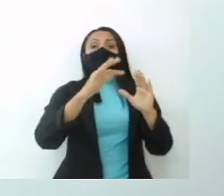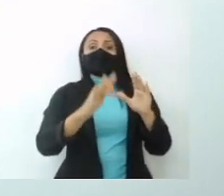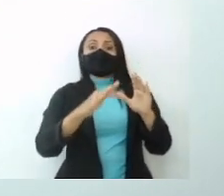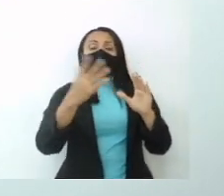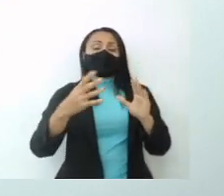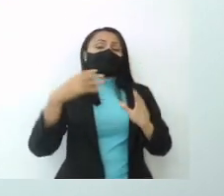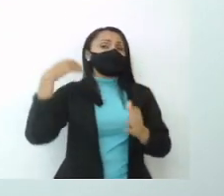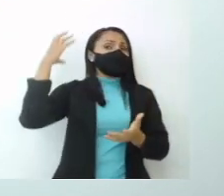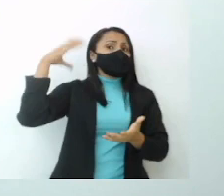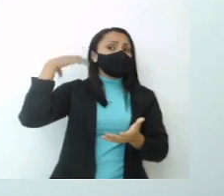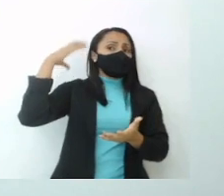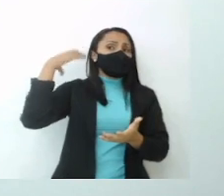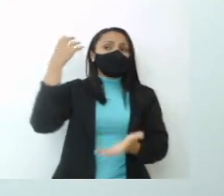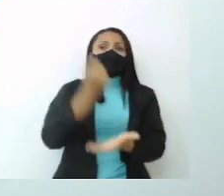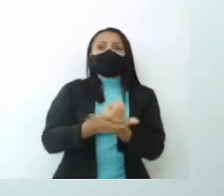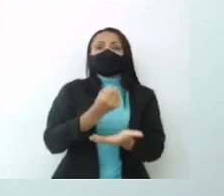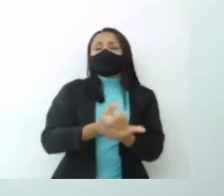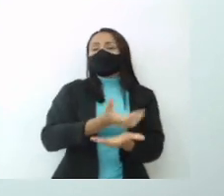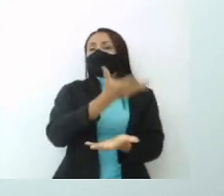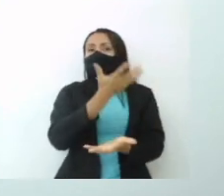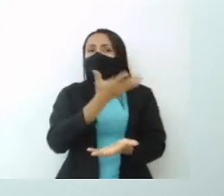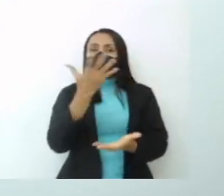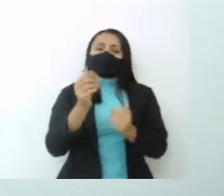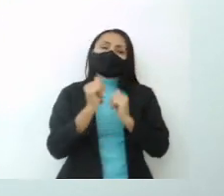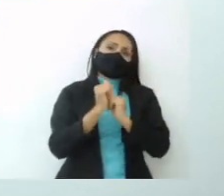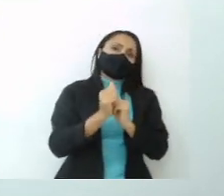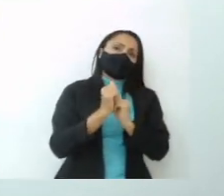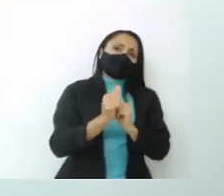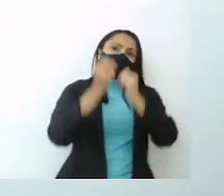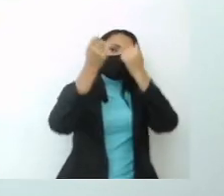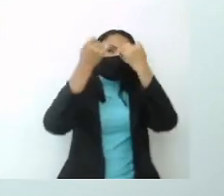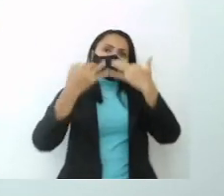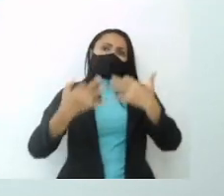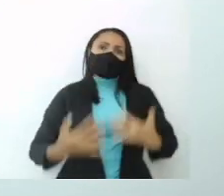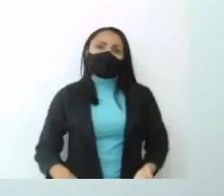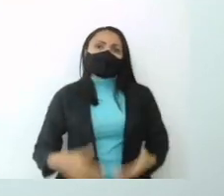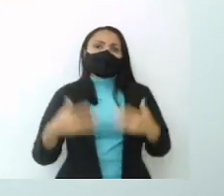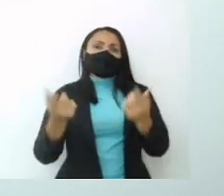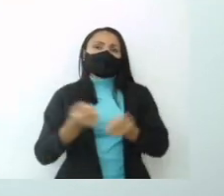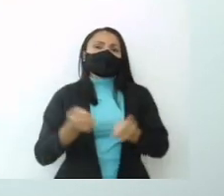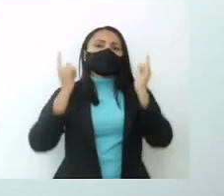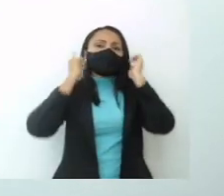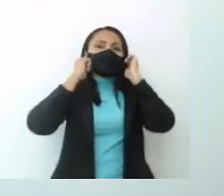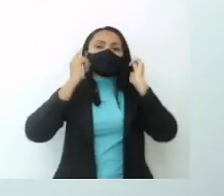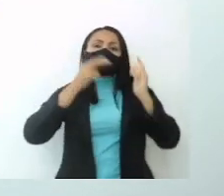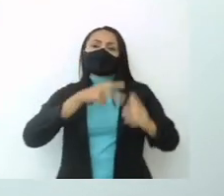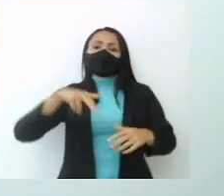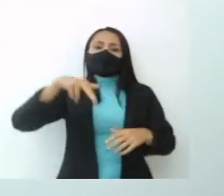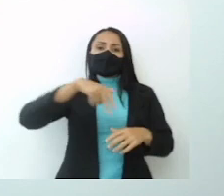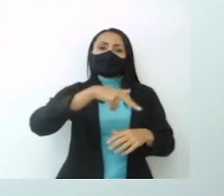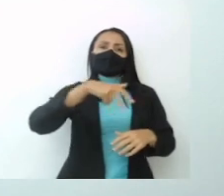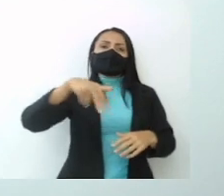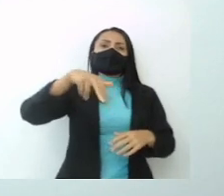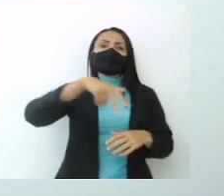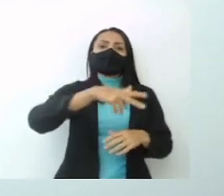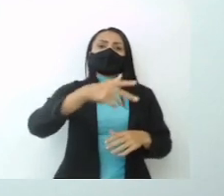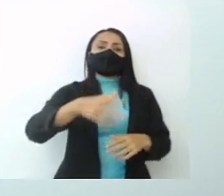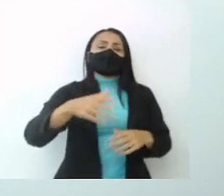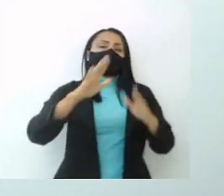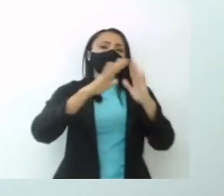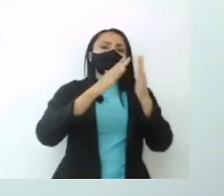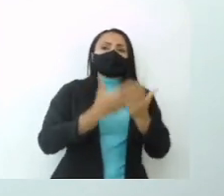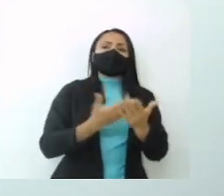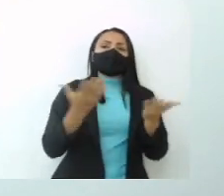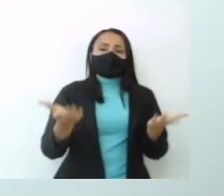do podcast para você acompanhar a explicação enquanto faz uma caminhada, se desloca de casa para a escola ou da escola